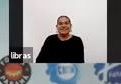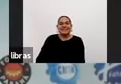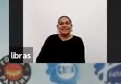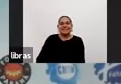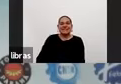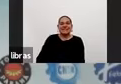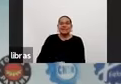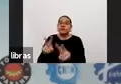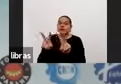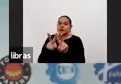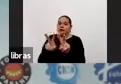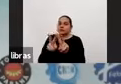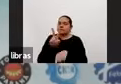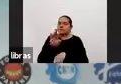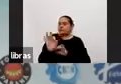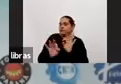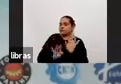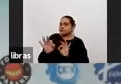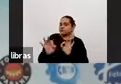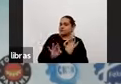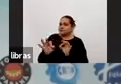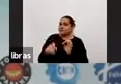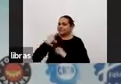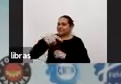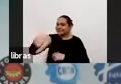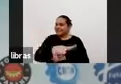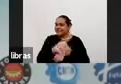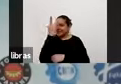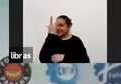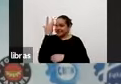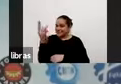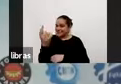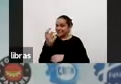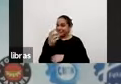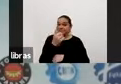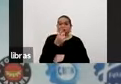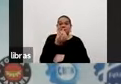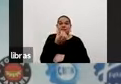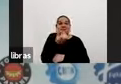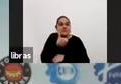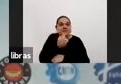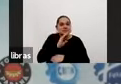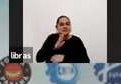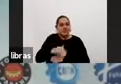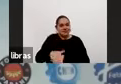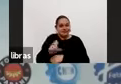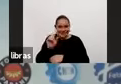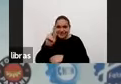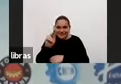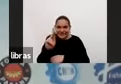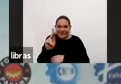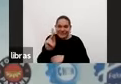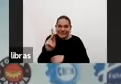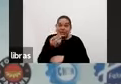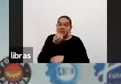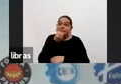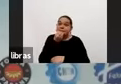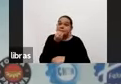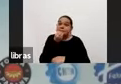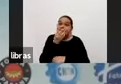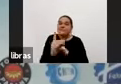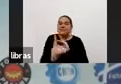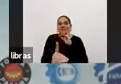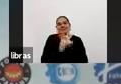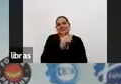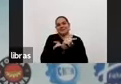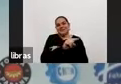já vão se preparando, porque vocês estarão aqui conosco amanhã às 18 horas. É muito bom nos encontrarmos com